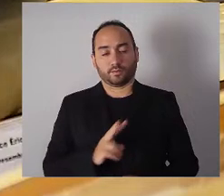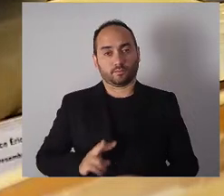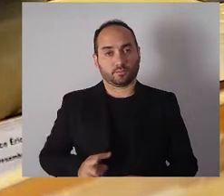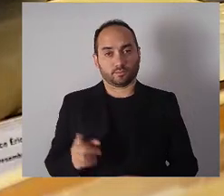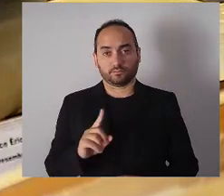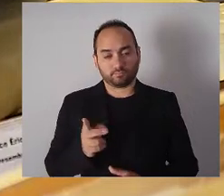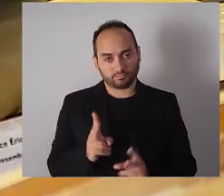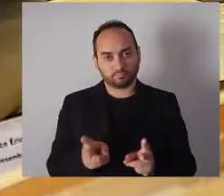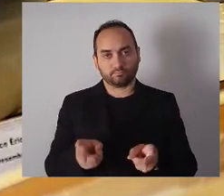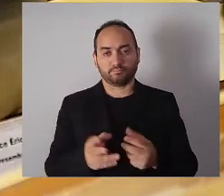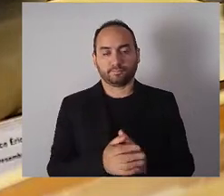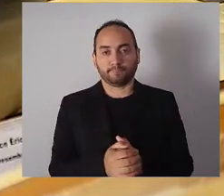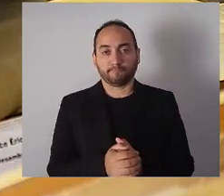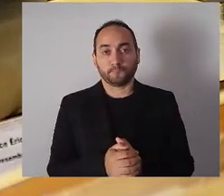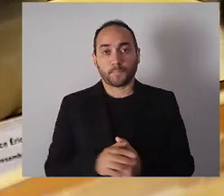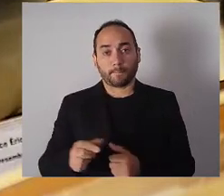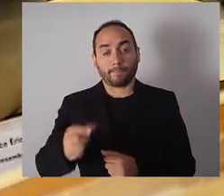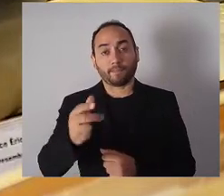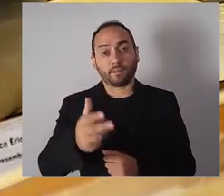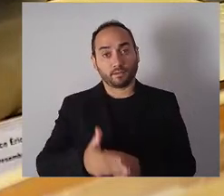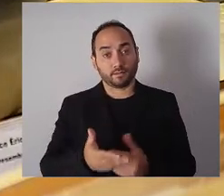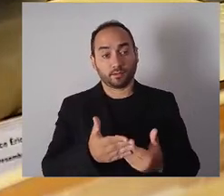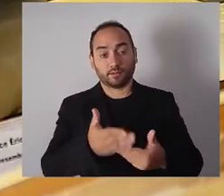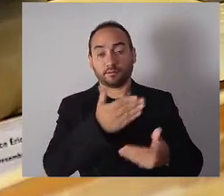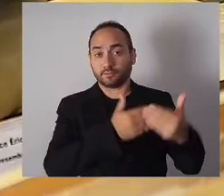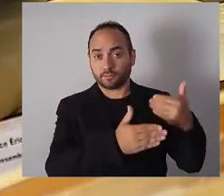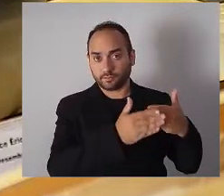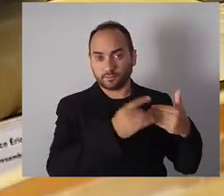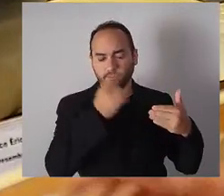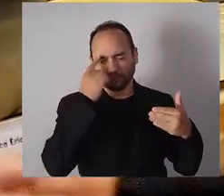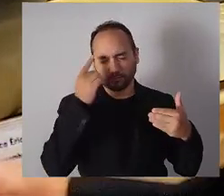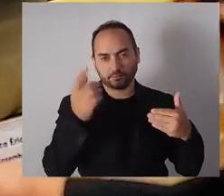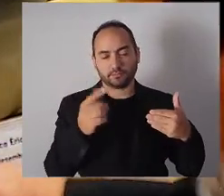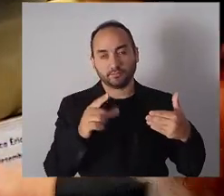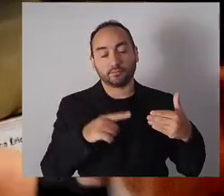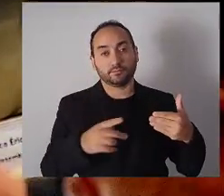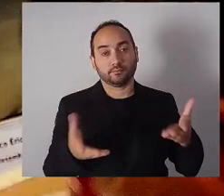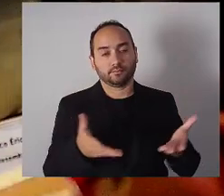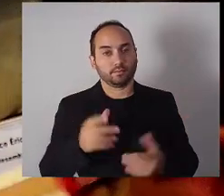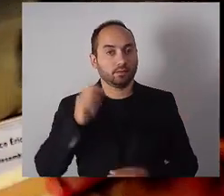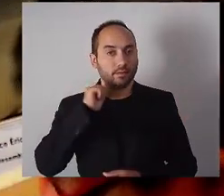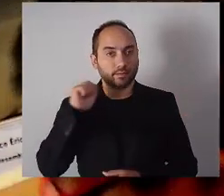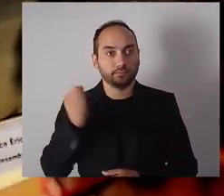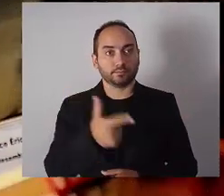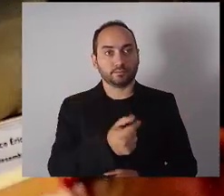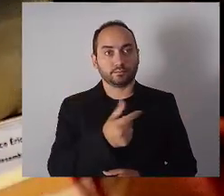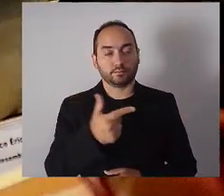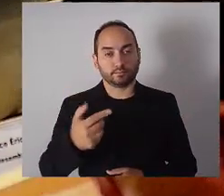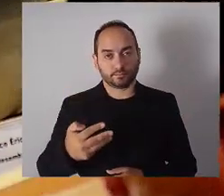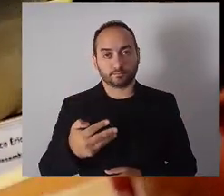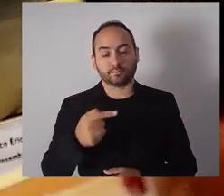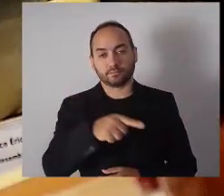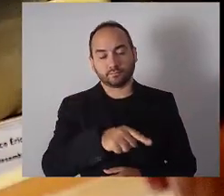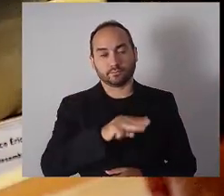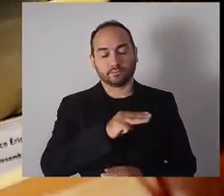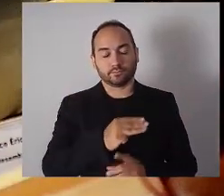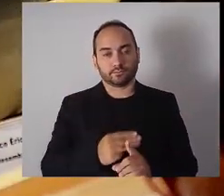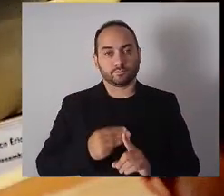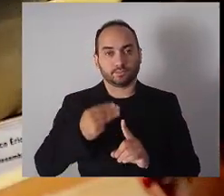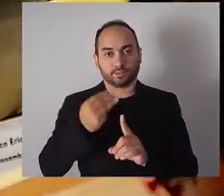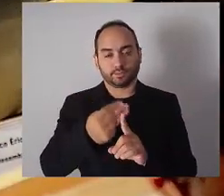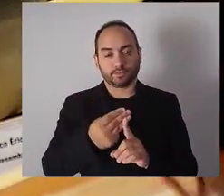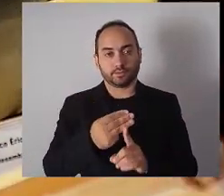aqui, eminentes pares, precedente agora de abril de 23, da lavra do ministro Raul Araújo